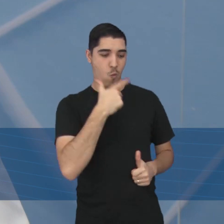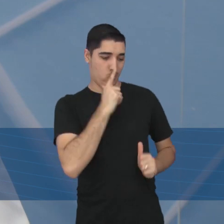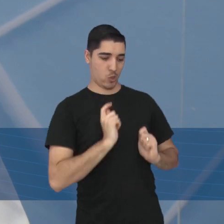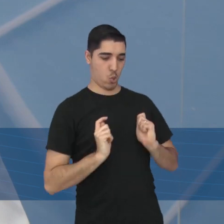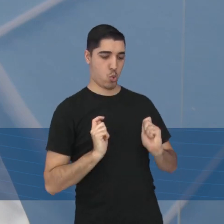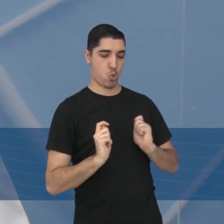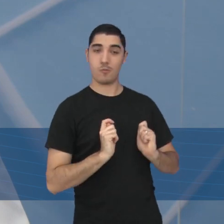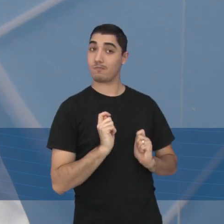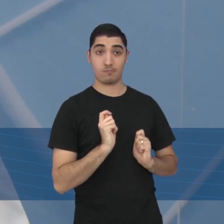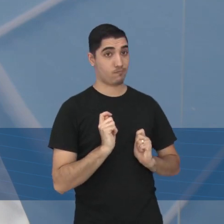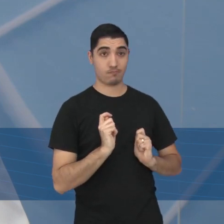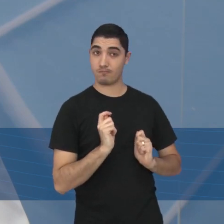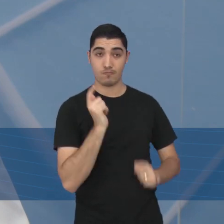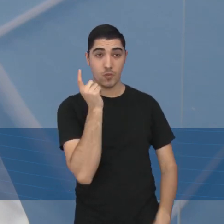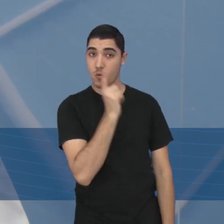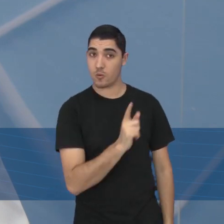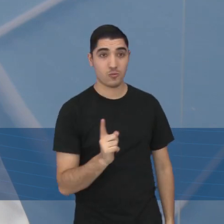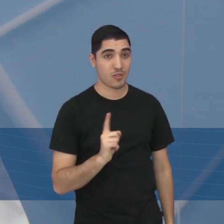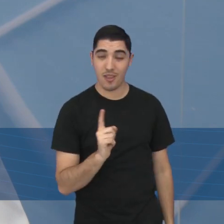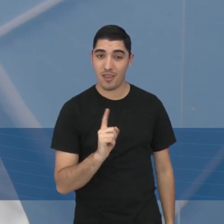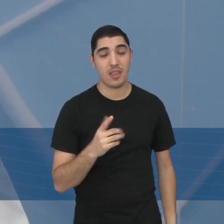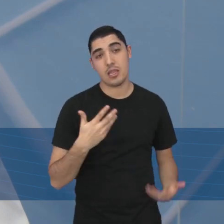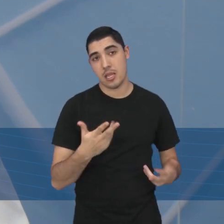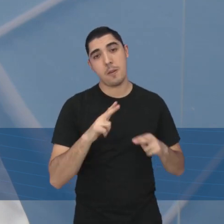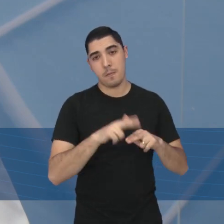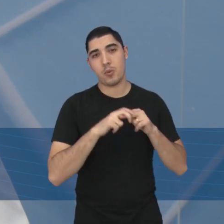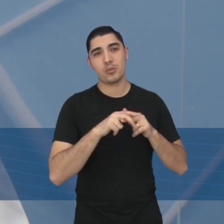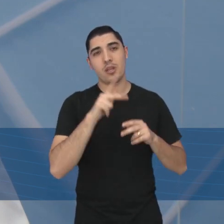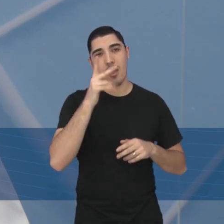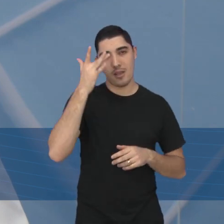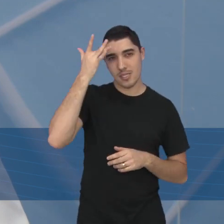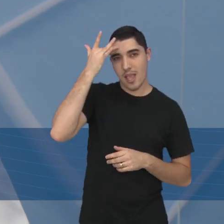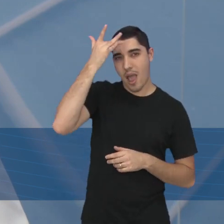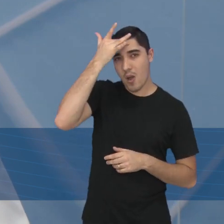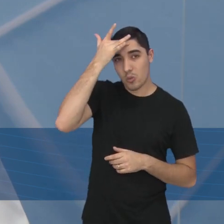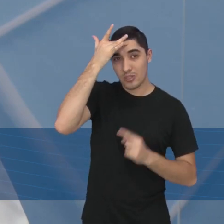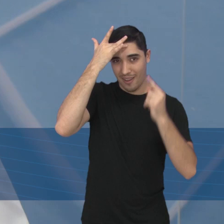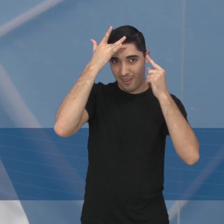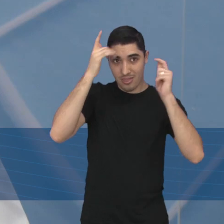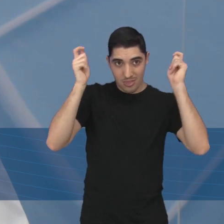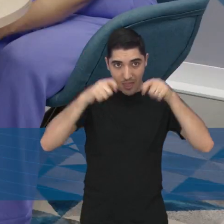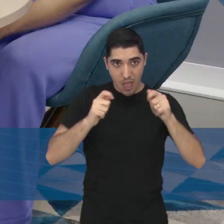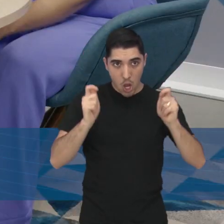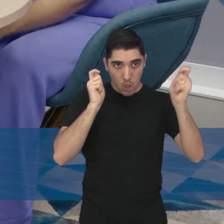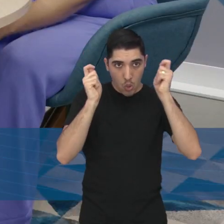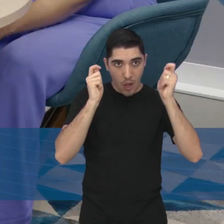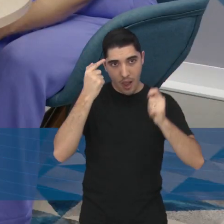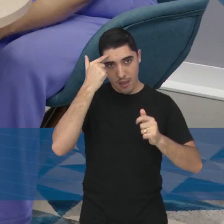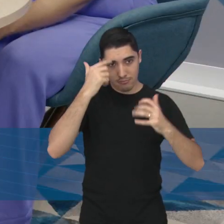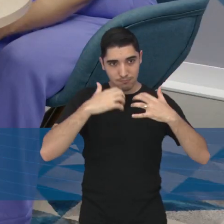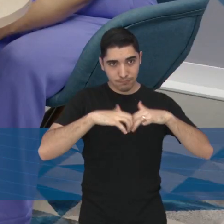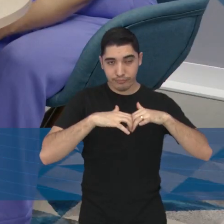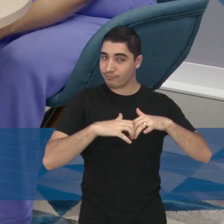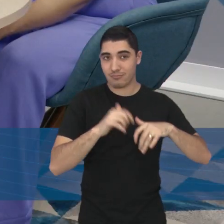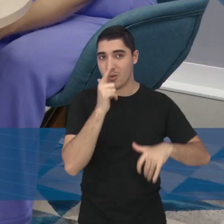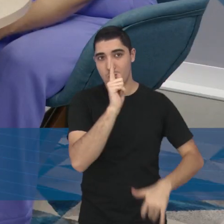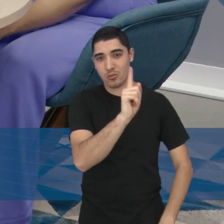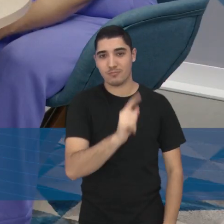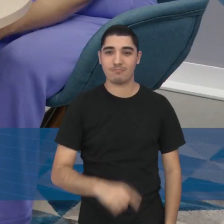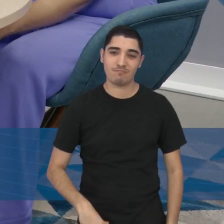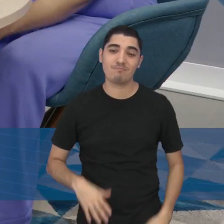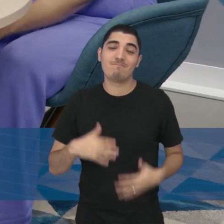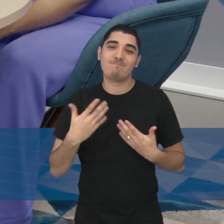controle. É algo que, quando a gente fala de saúde mental, né, não tem como controlar. Sim, sem dúvida.